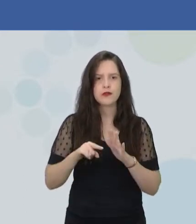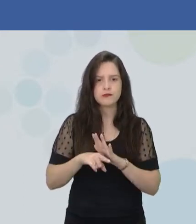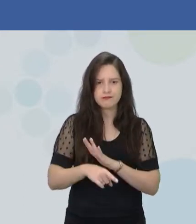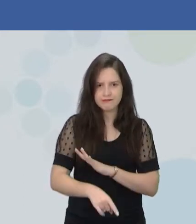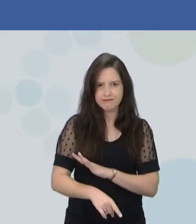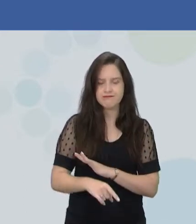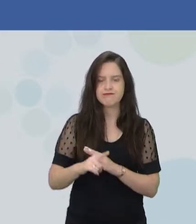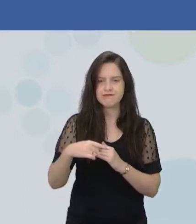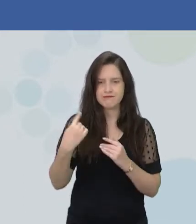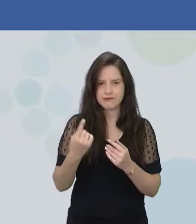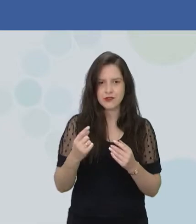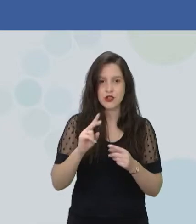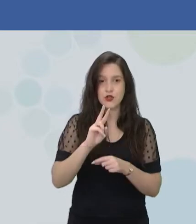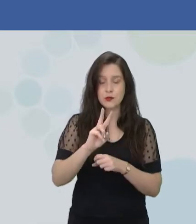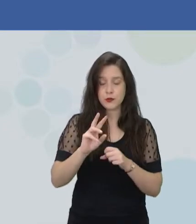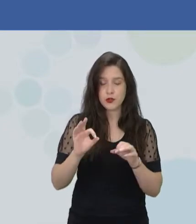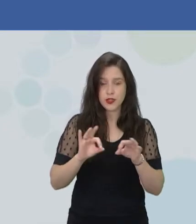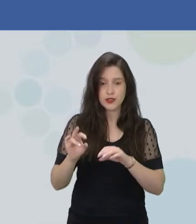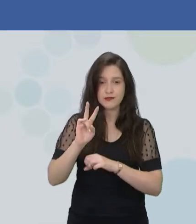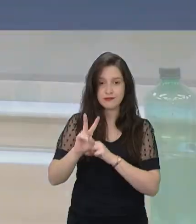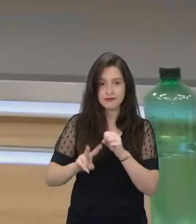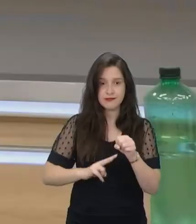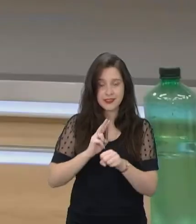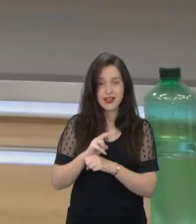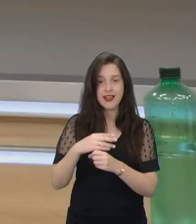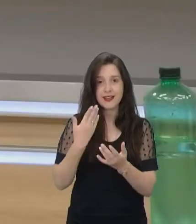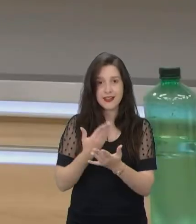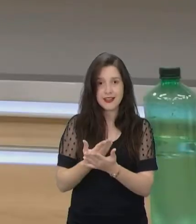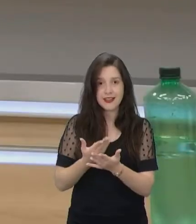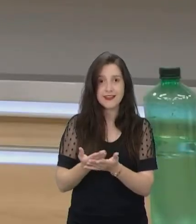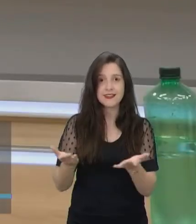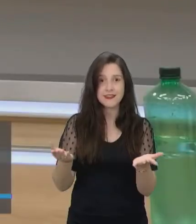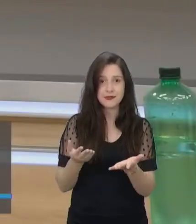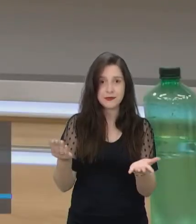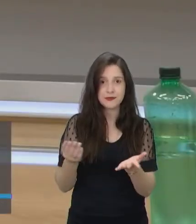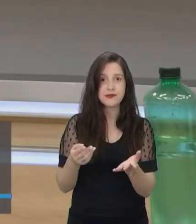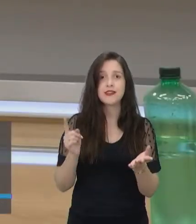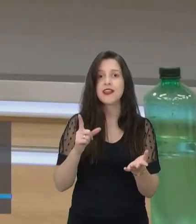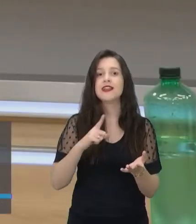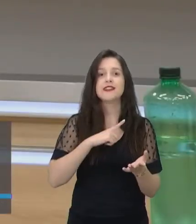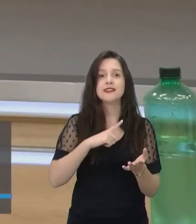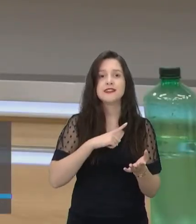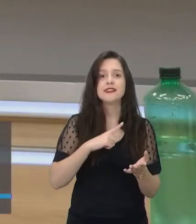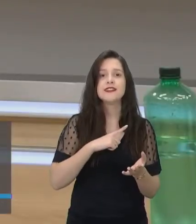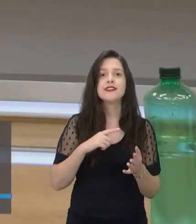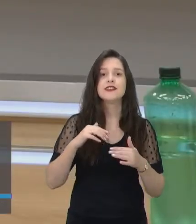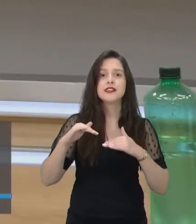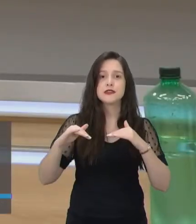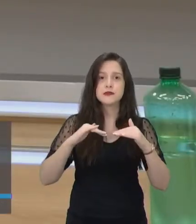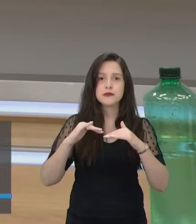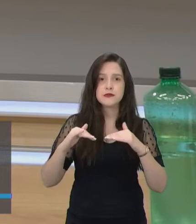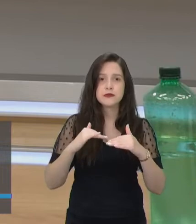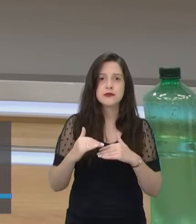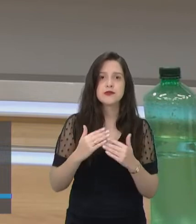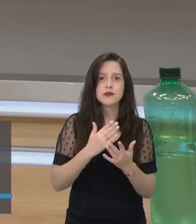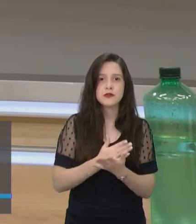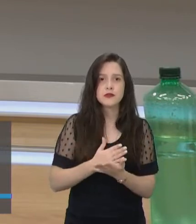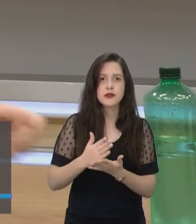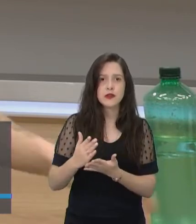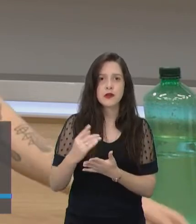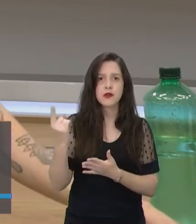sustentáveis, o que a gente está conversando aí durante todas essas aulas. A gente vai ter 3 aulinhas aí desse desenvolvimento, começando pela